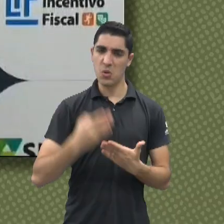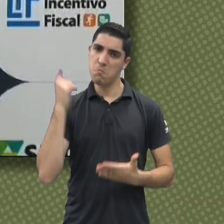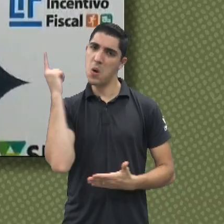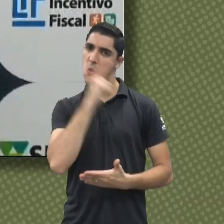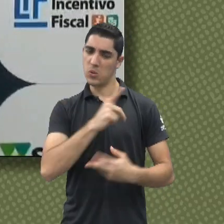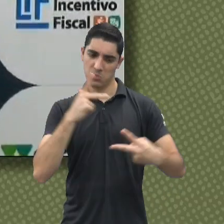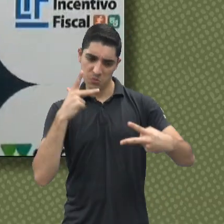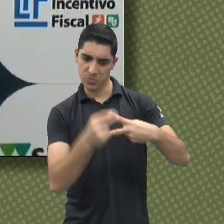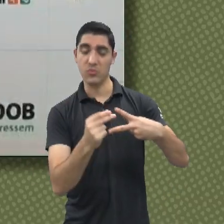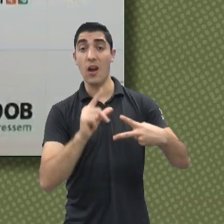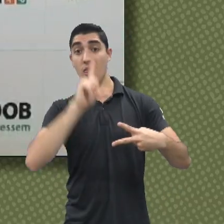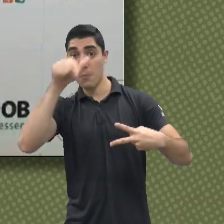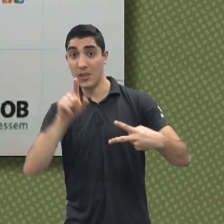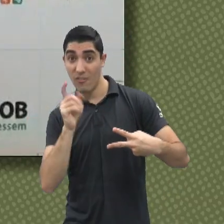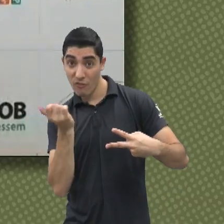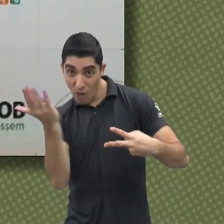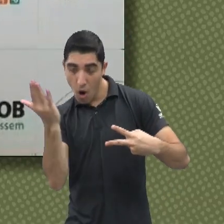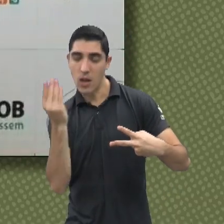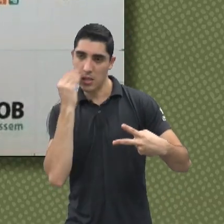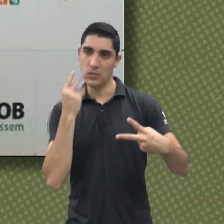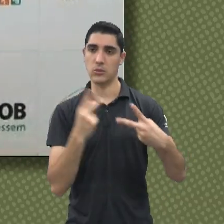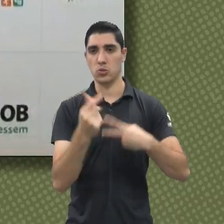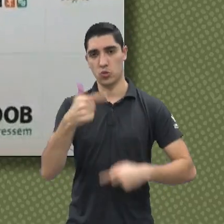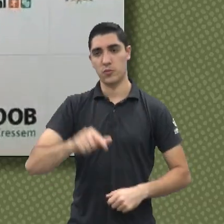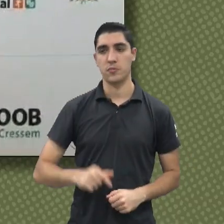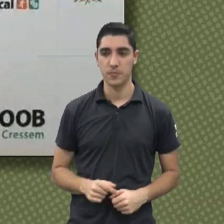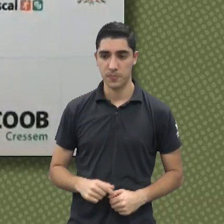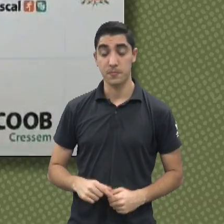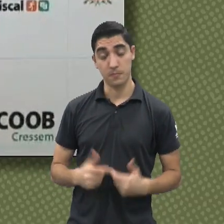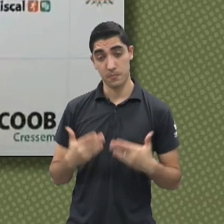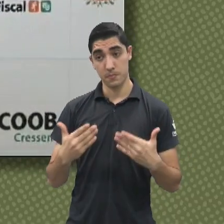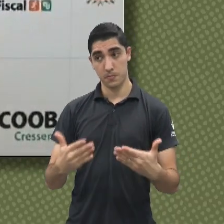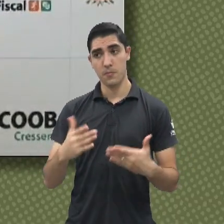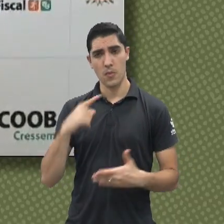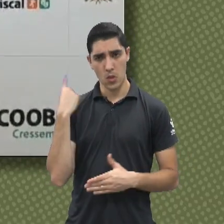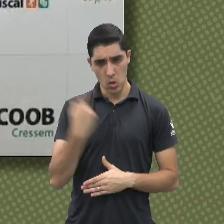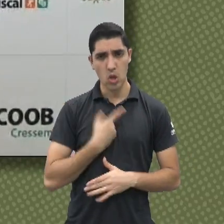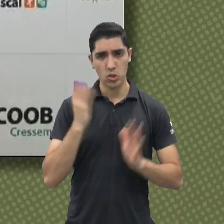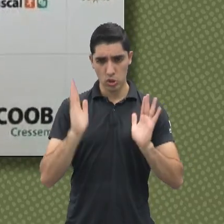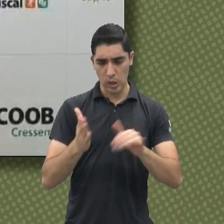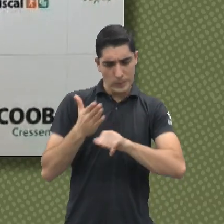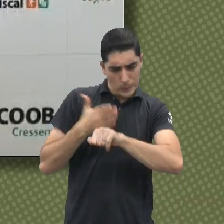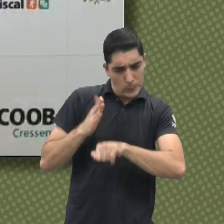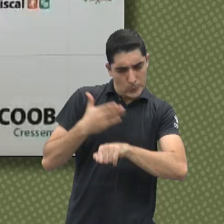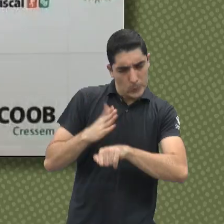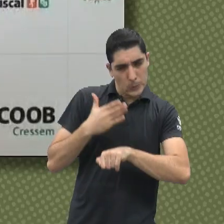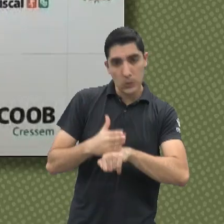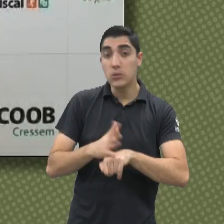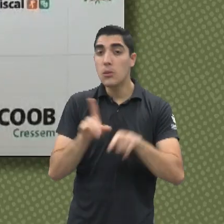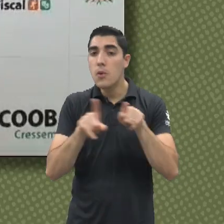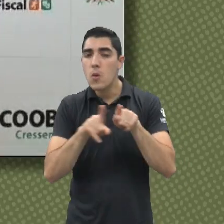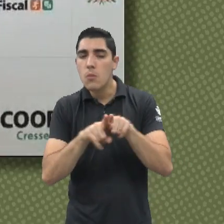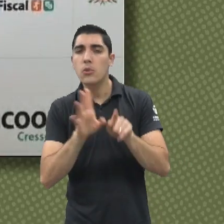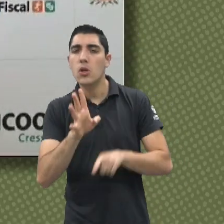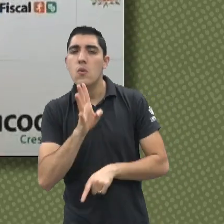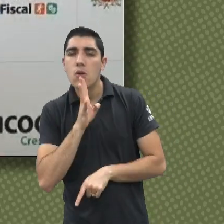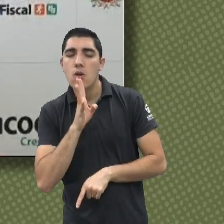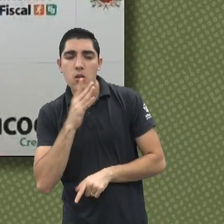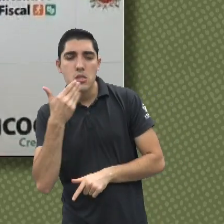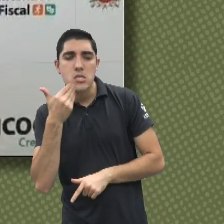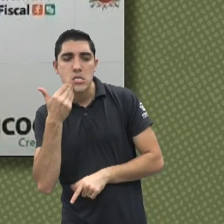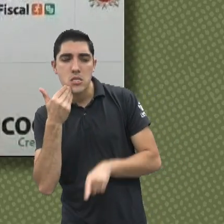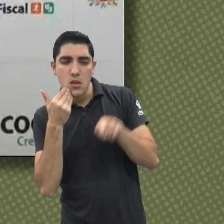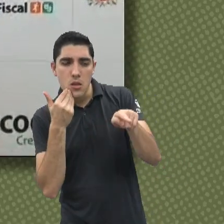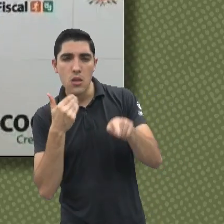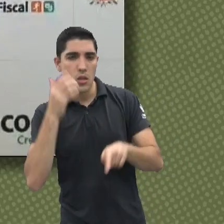levar a vantagem para Santo André. Estamos treinando muito duro, estudando bem o adversário, para esses 2 jogos a gente fazer o melhor